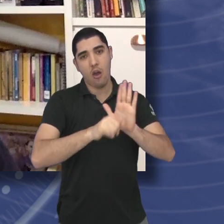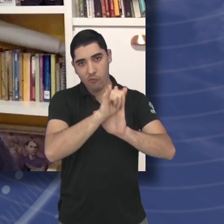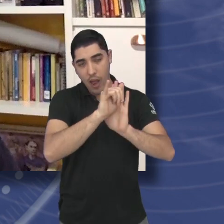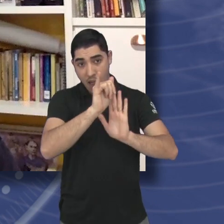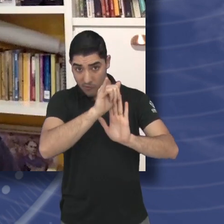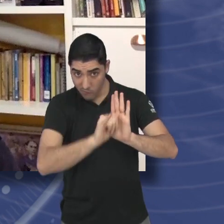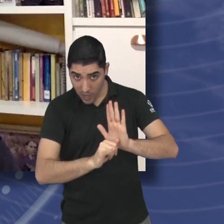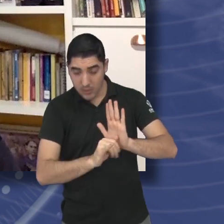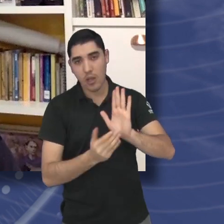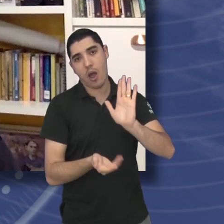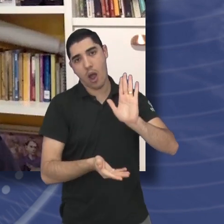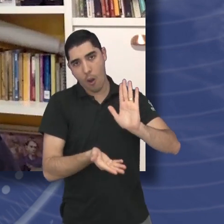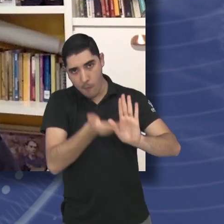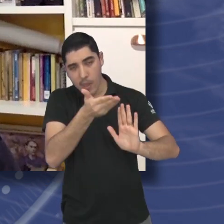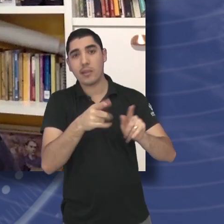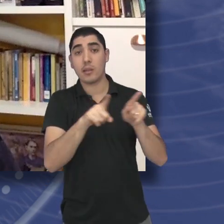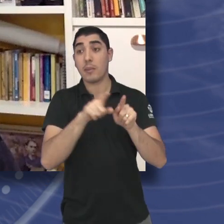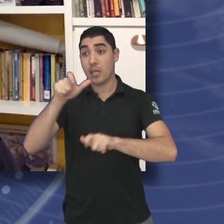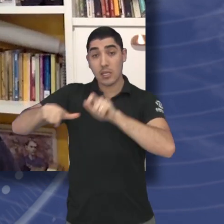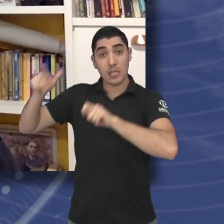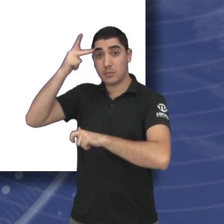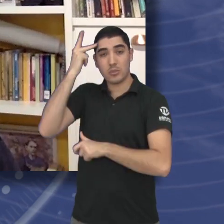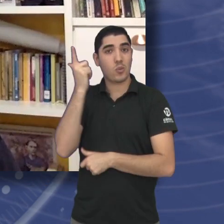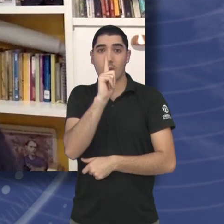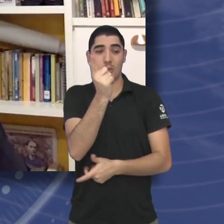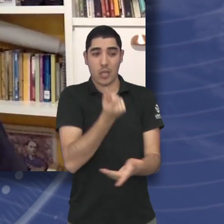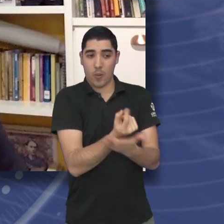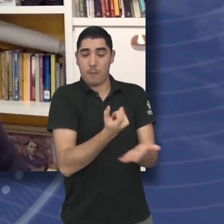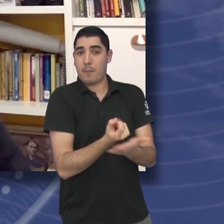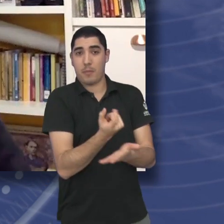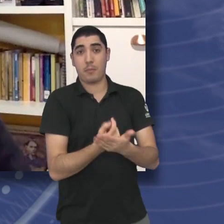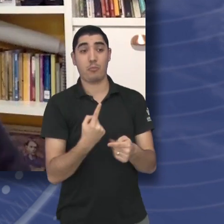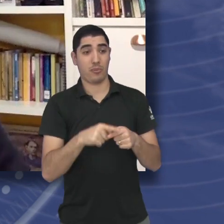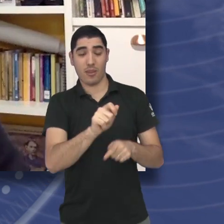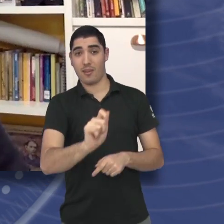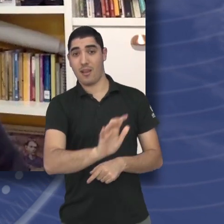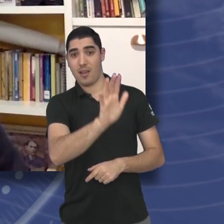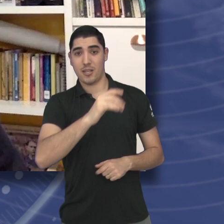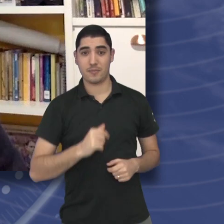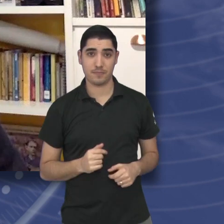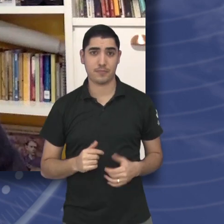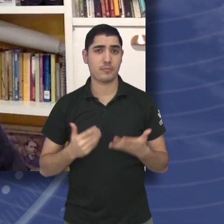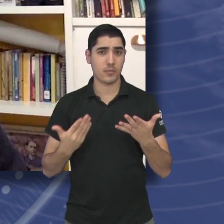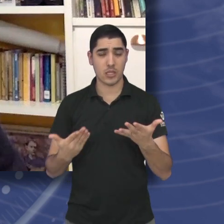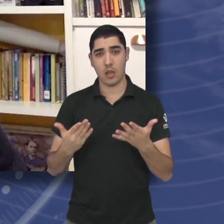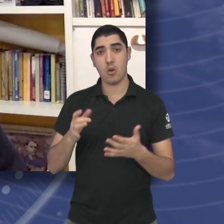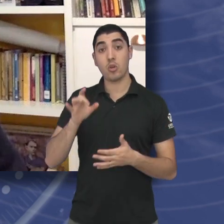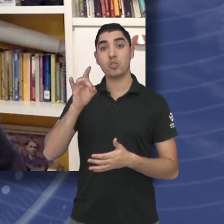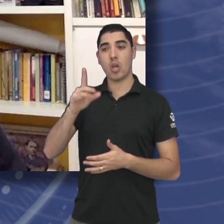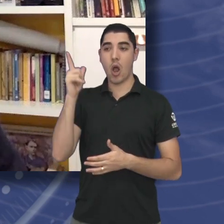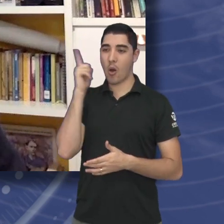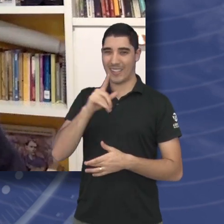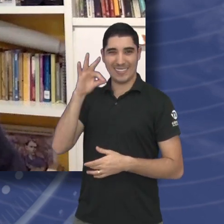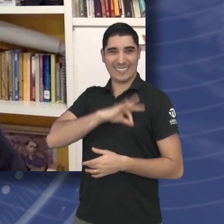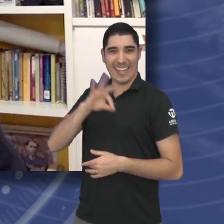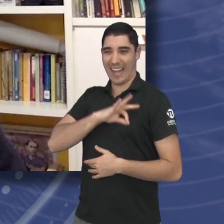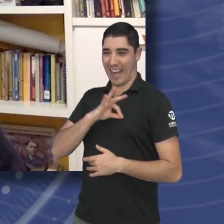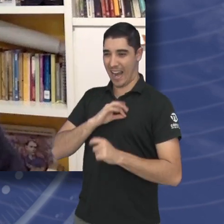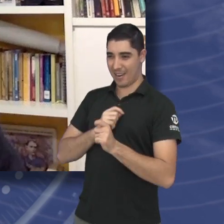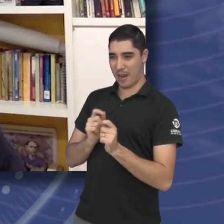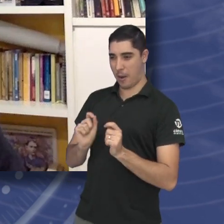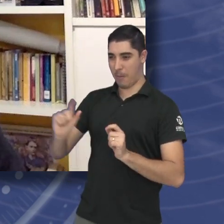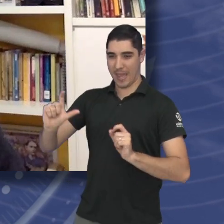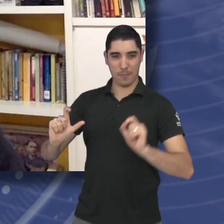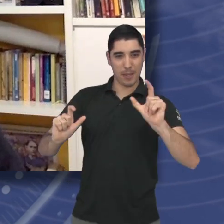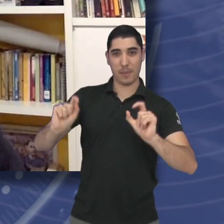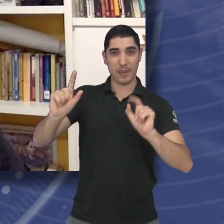que diminui o poder de compra dos trabalhadores e das trabalhadoras. Resolver só o poder de compra não necessariamente também faz com que